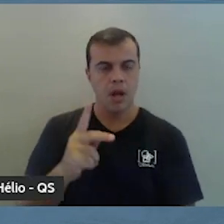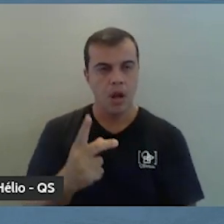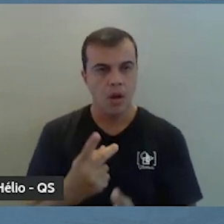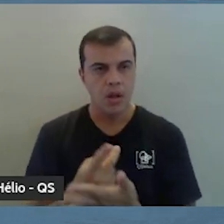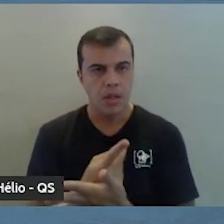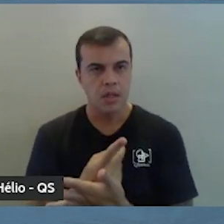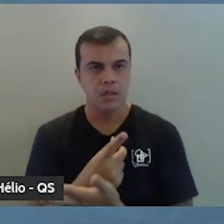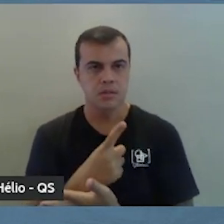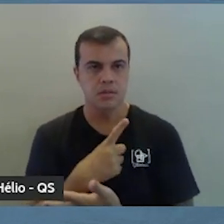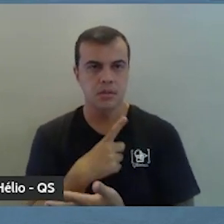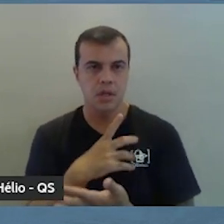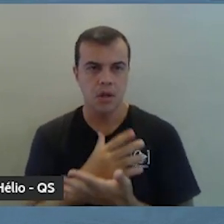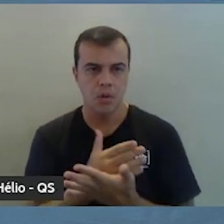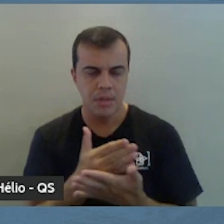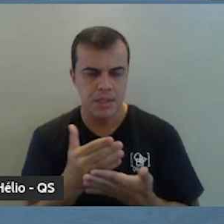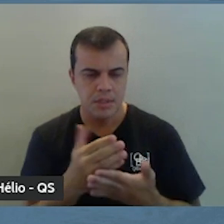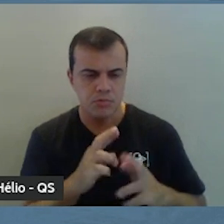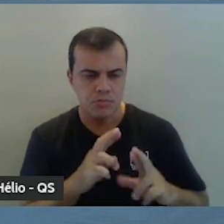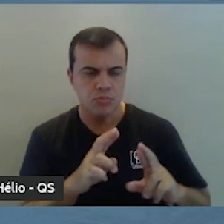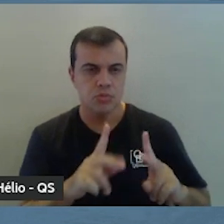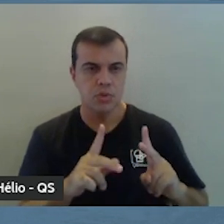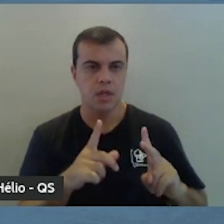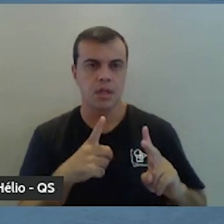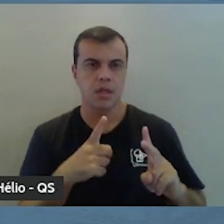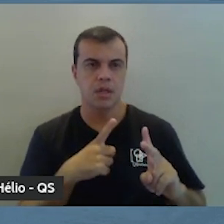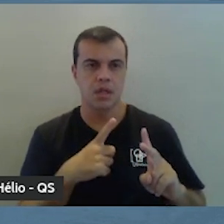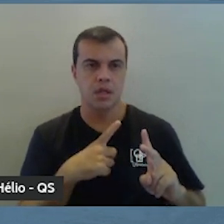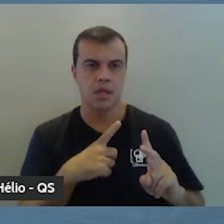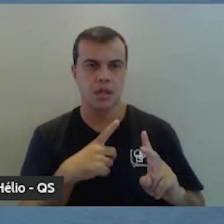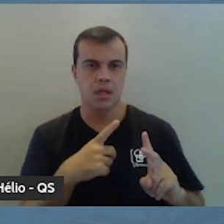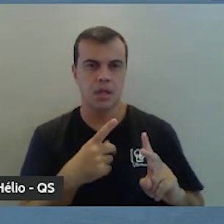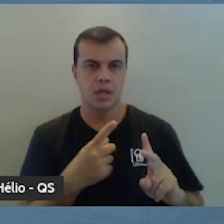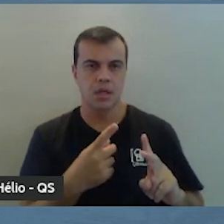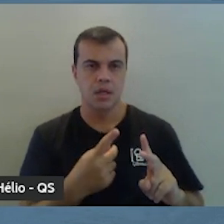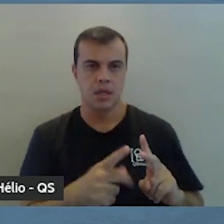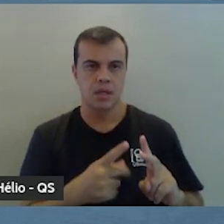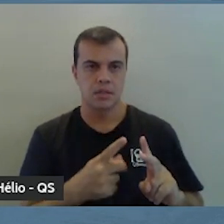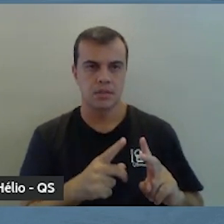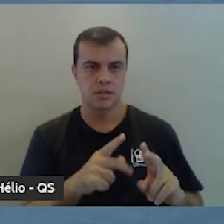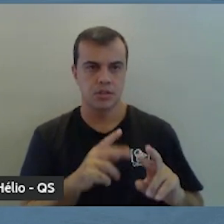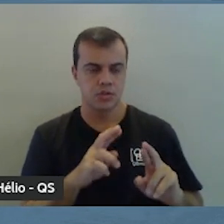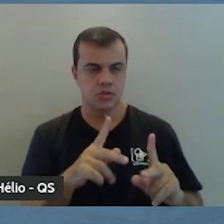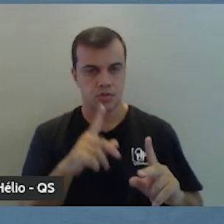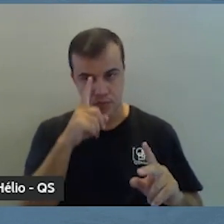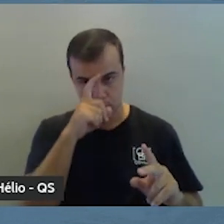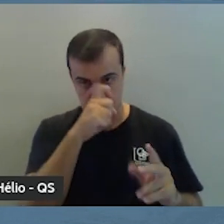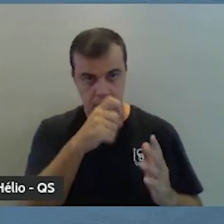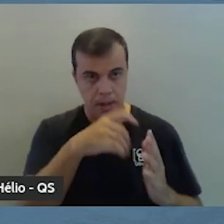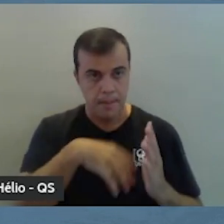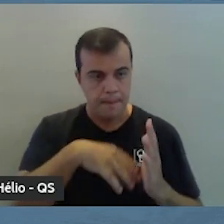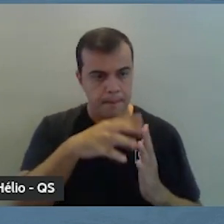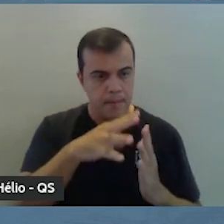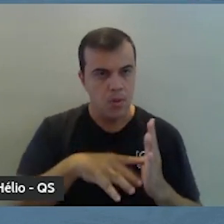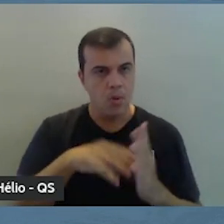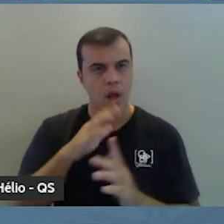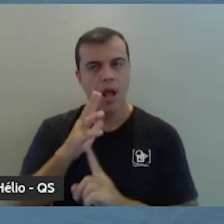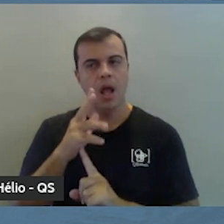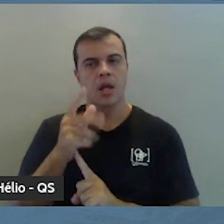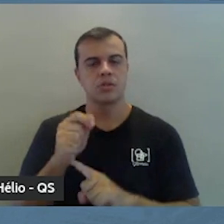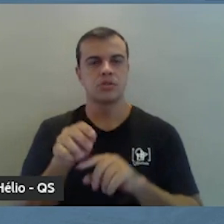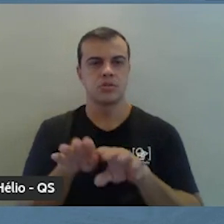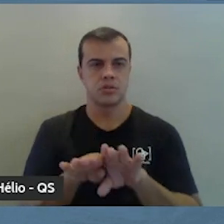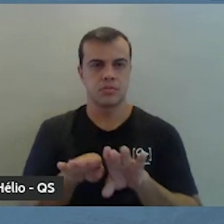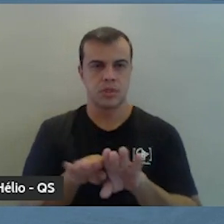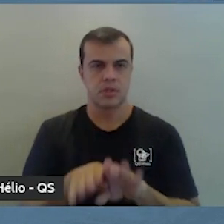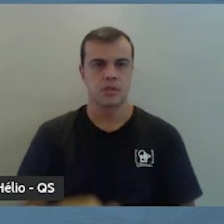que estão querendo quebrar com essas amarras da pintura acadêmica e da arte acadêmica de